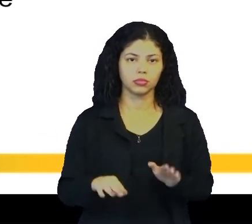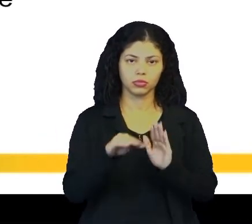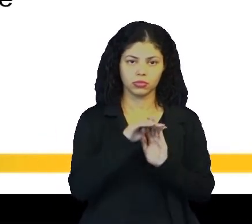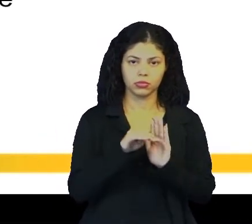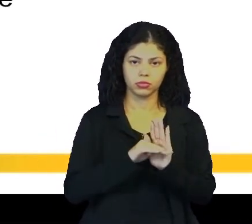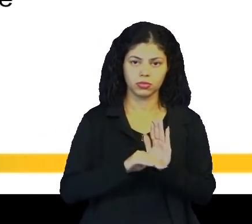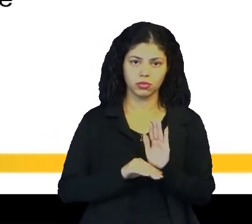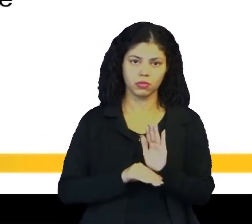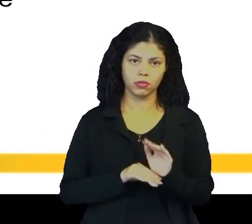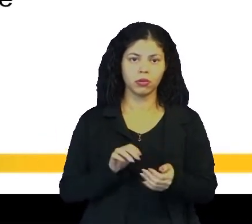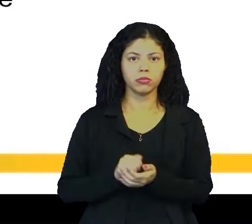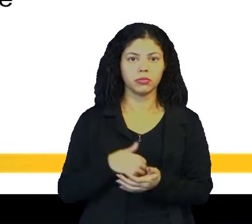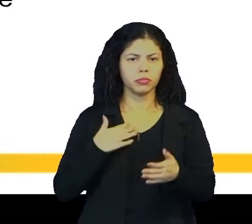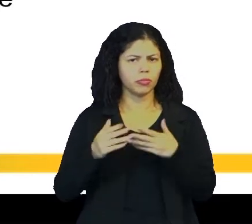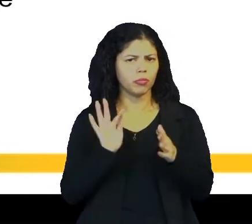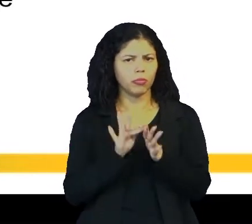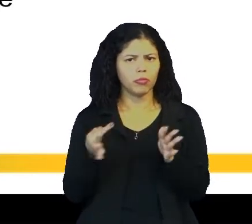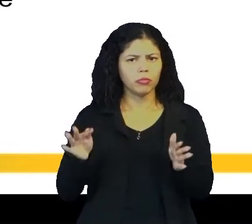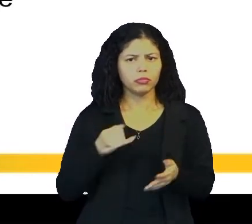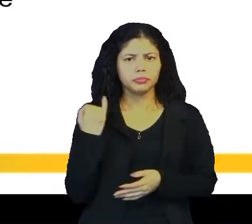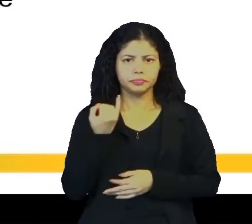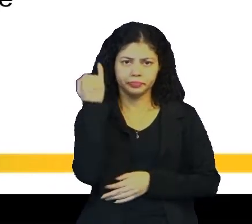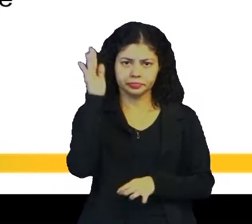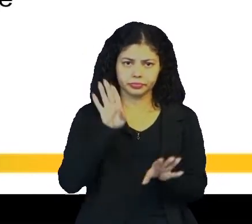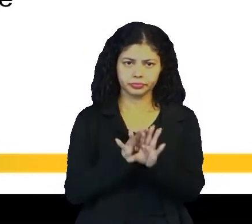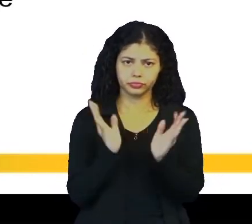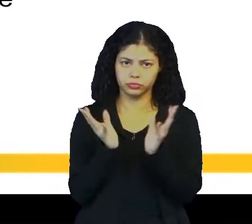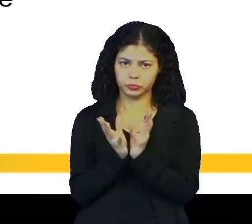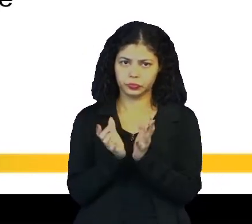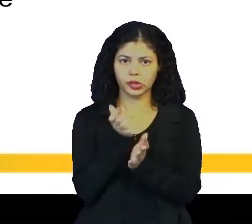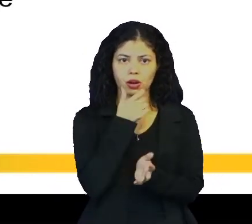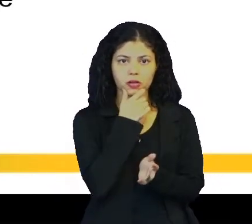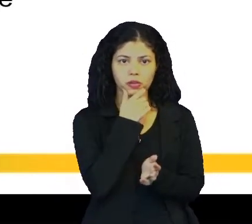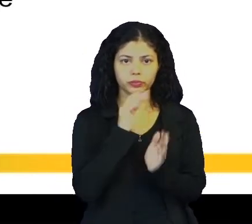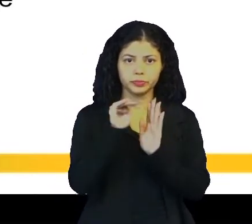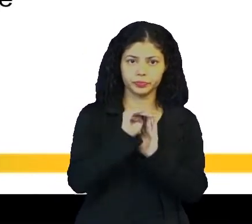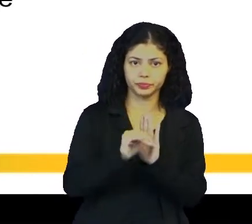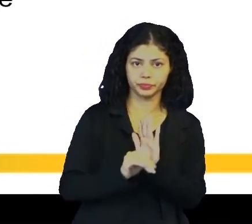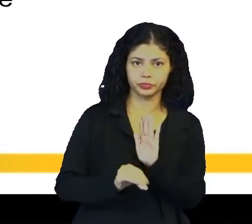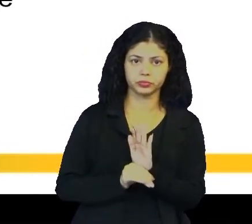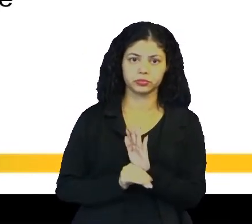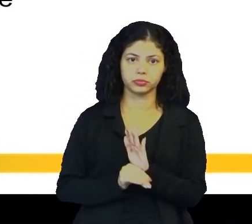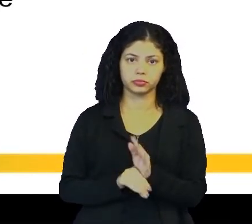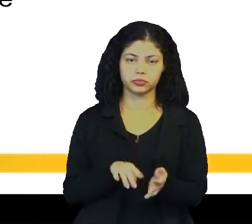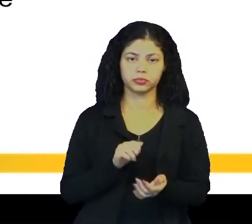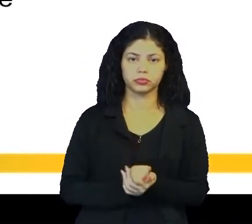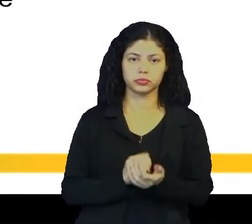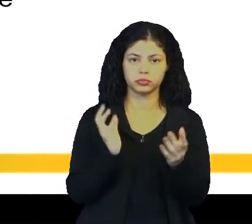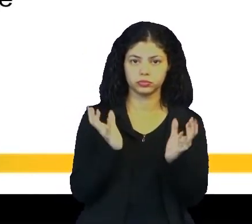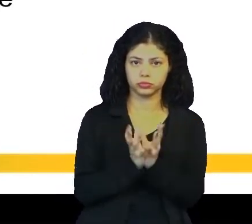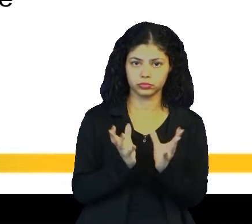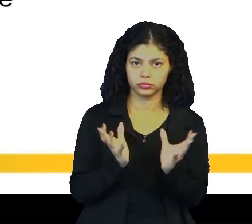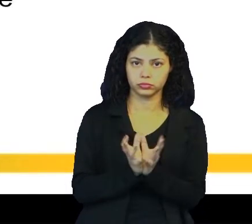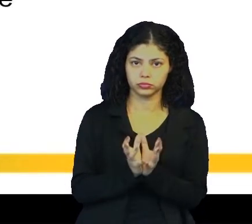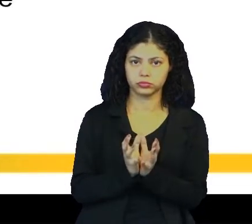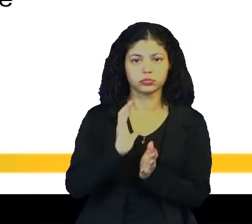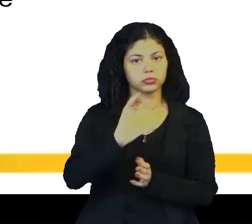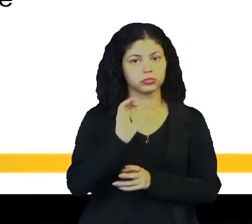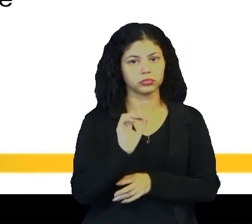Classificação. Dependendo da função que desempenham, as conjunções em inglês são classificadas em